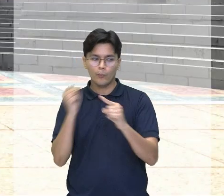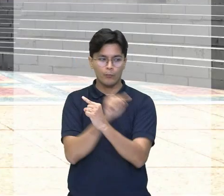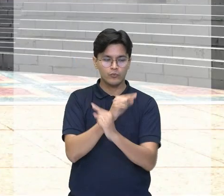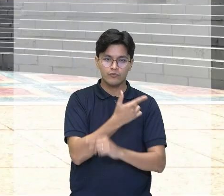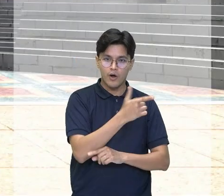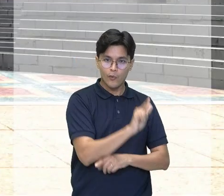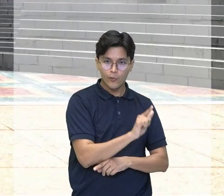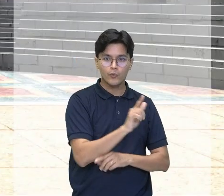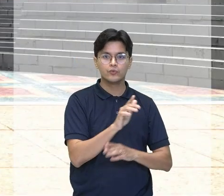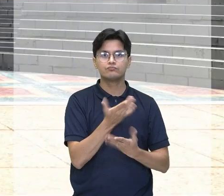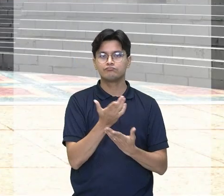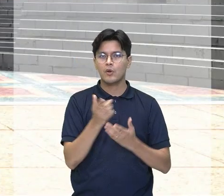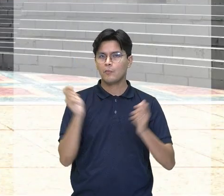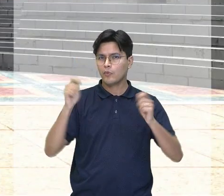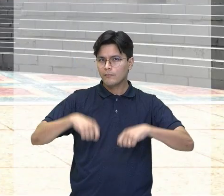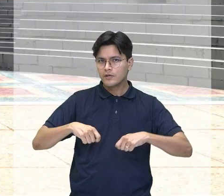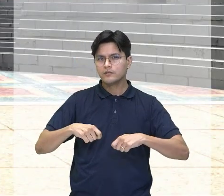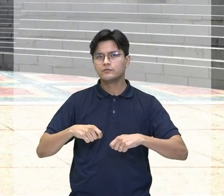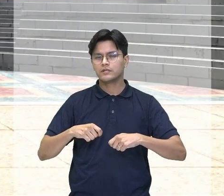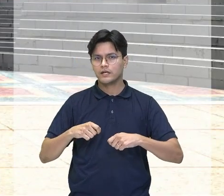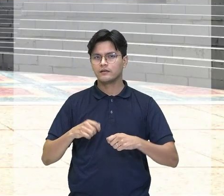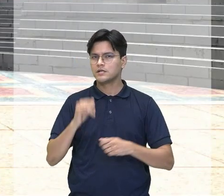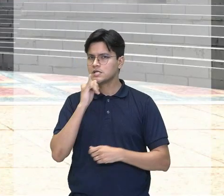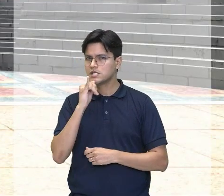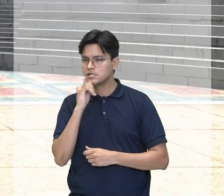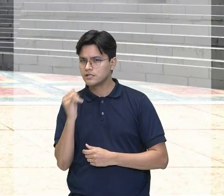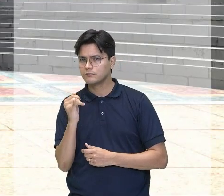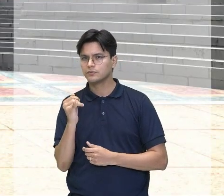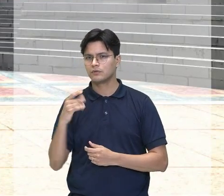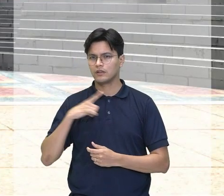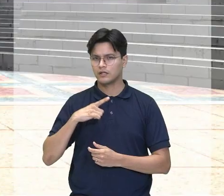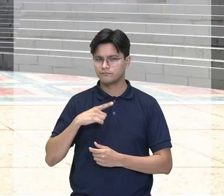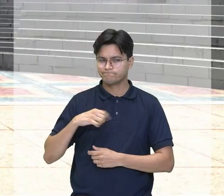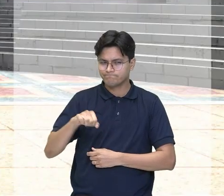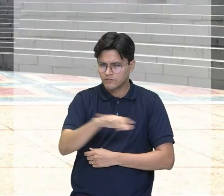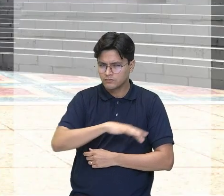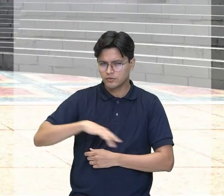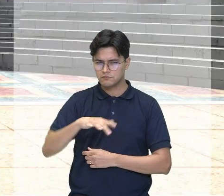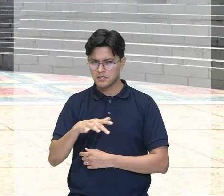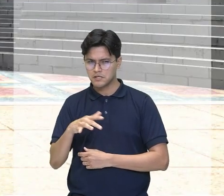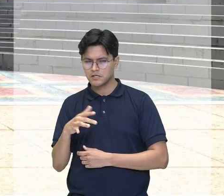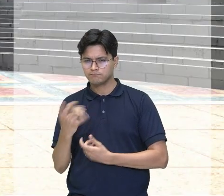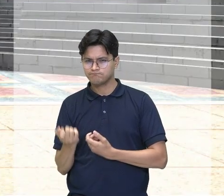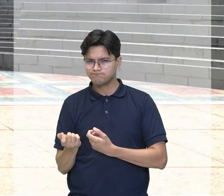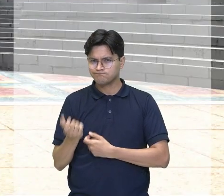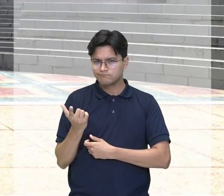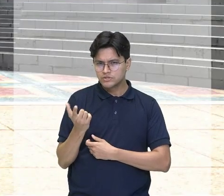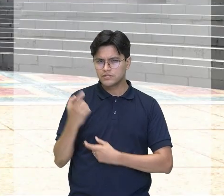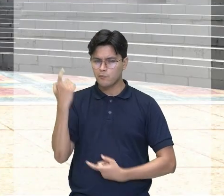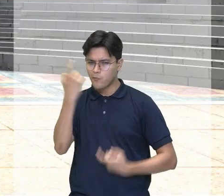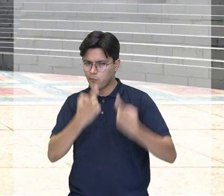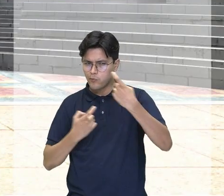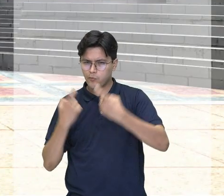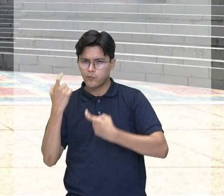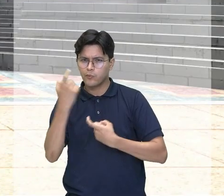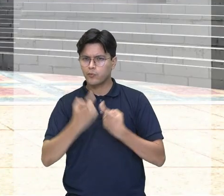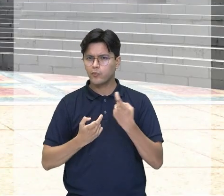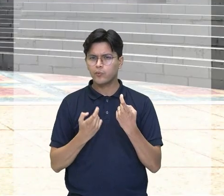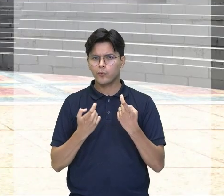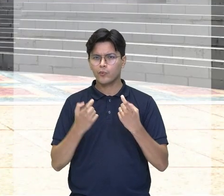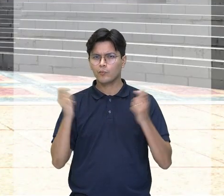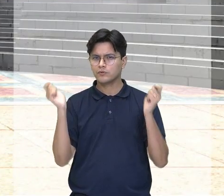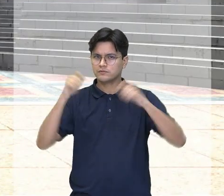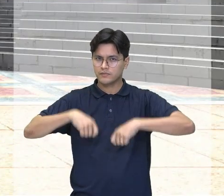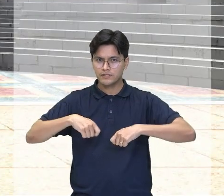que organiza os fatos narrados e, consequentemente, prende a atenção do leitor ou da plateia. É isso mesmo. Então, a gente vai